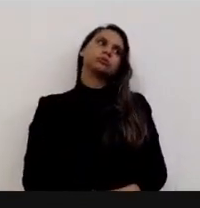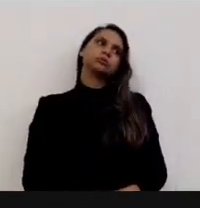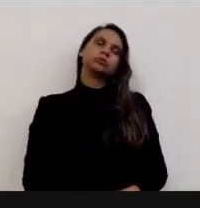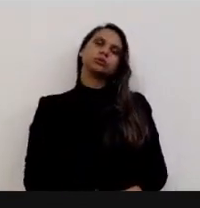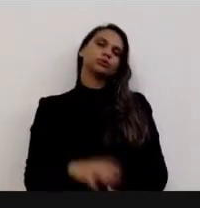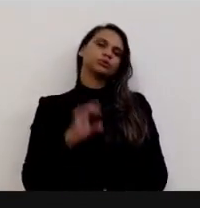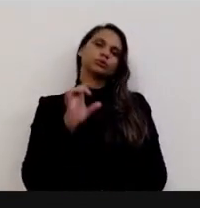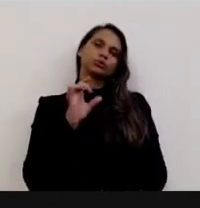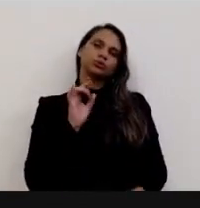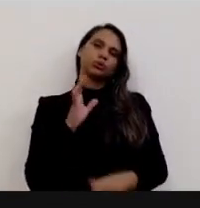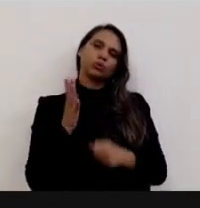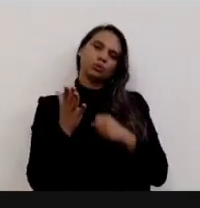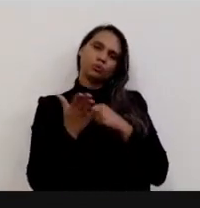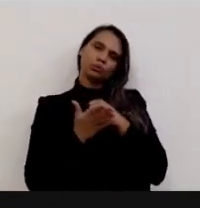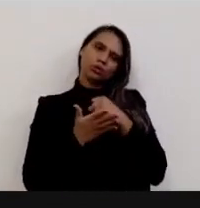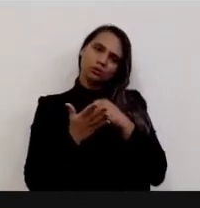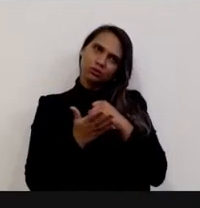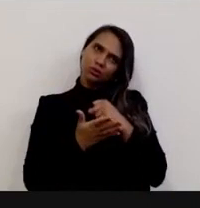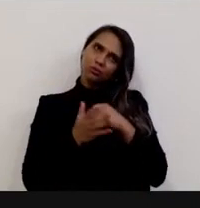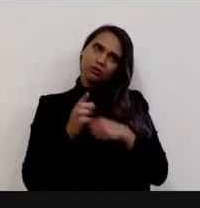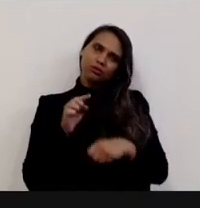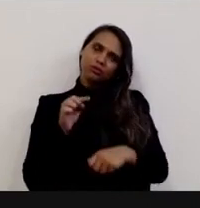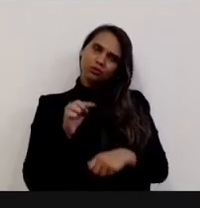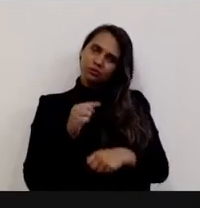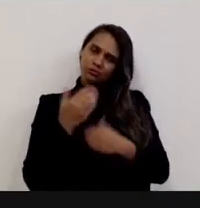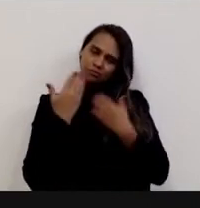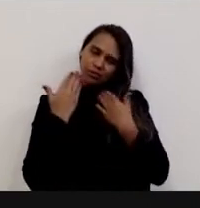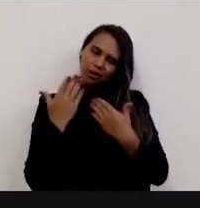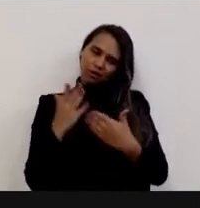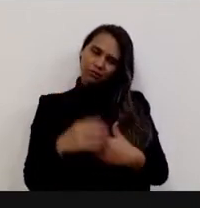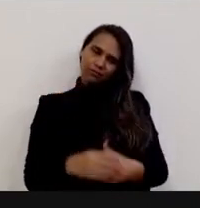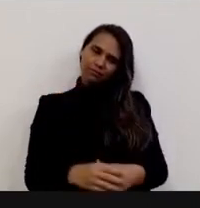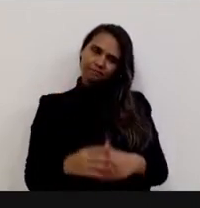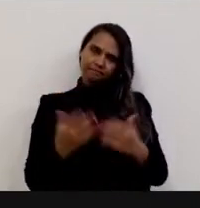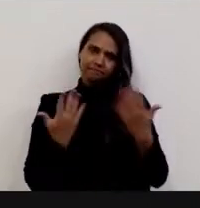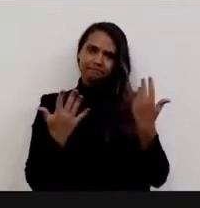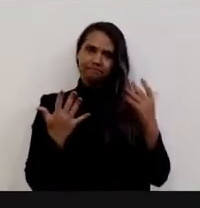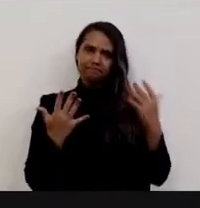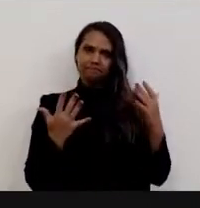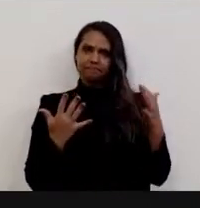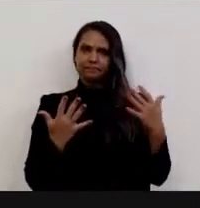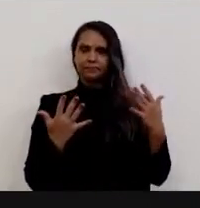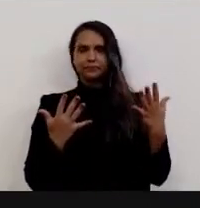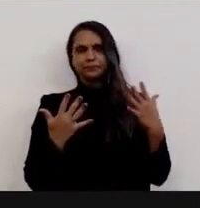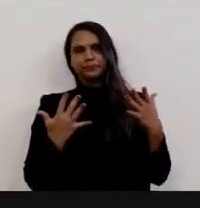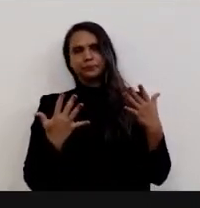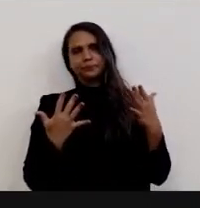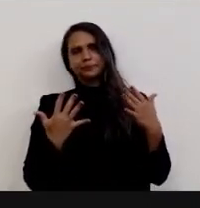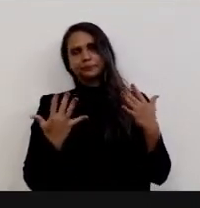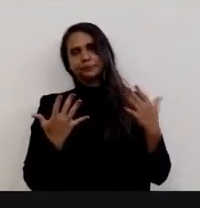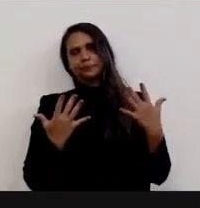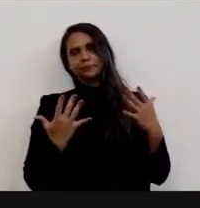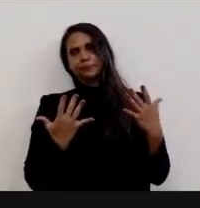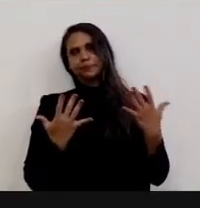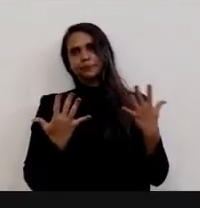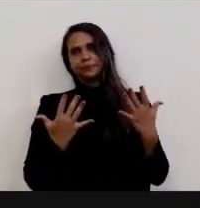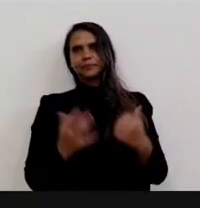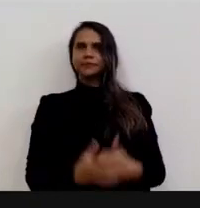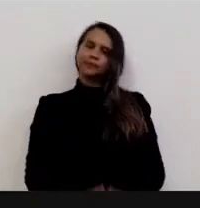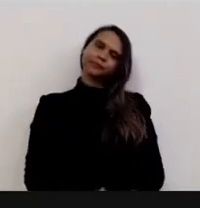era basicamente essa apresentação. Muito obrigado. Obrigado, Rubens.